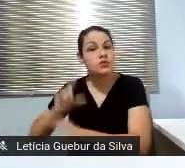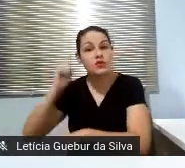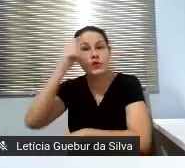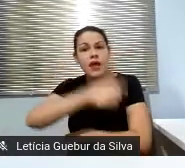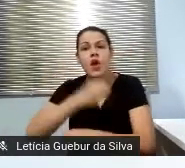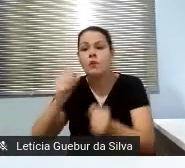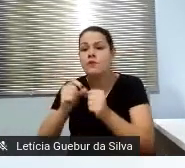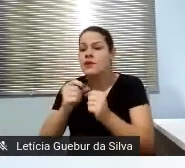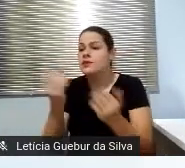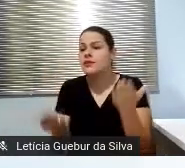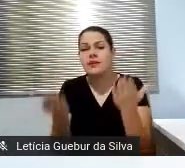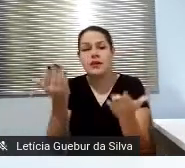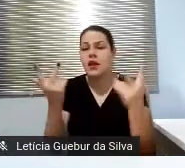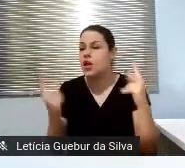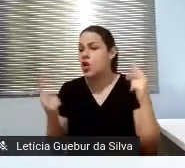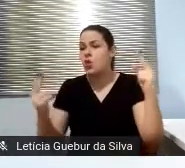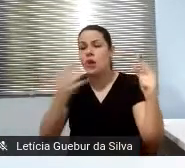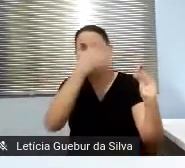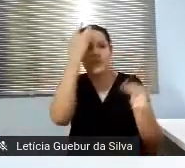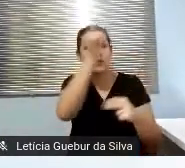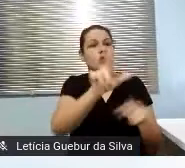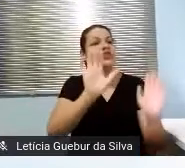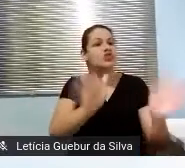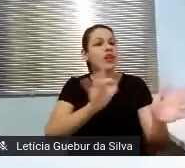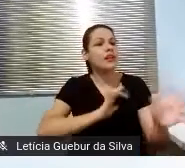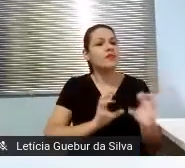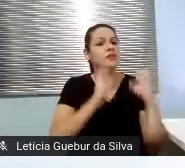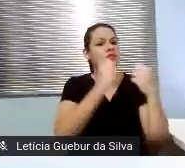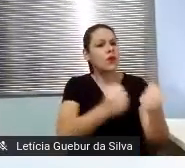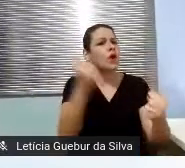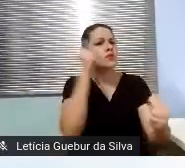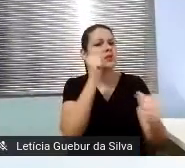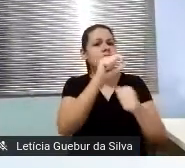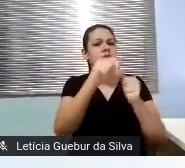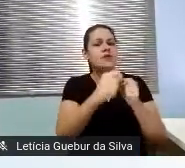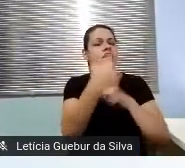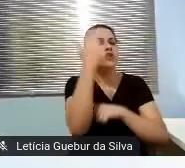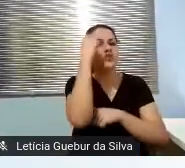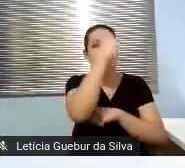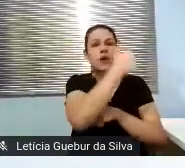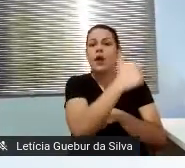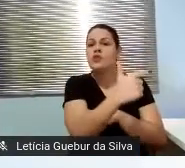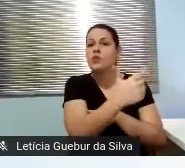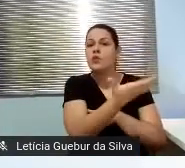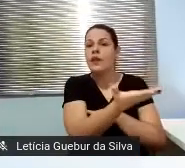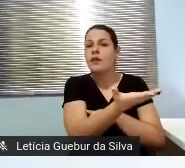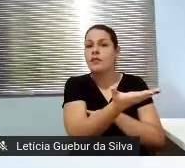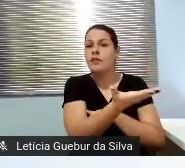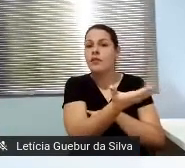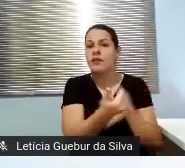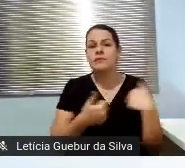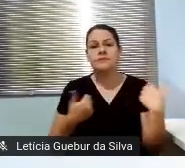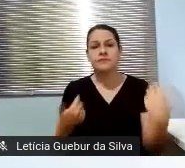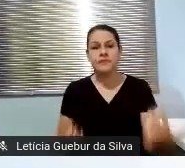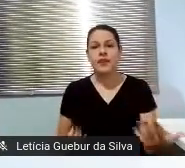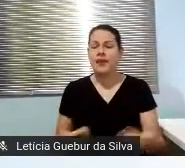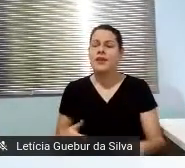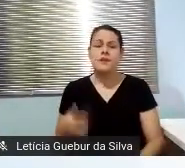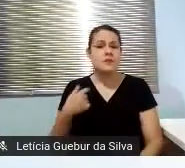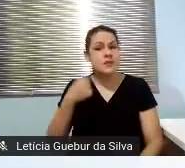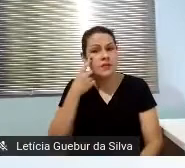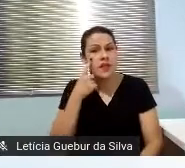concorrerá em igualdade de condições com outros alunos que não tiveram essa mesma perspectiva? Então, você vê como